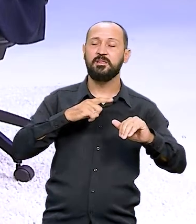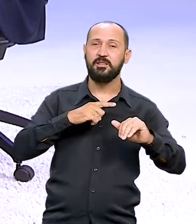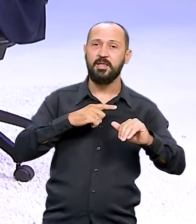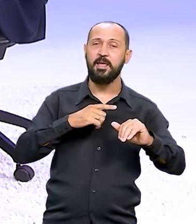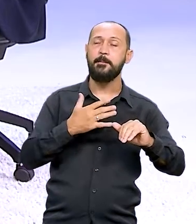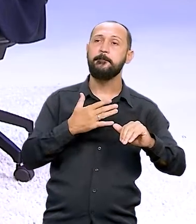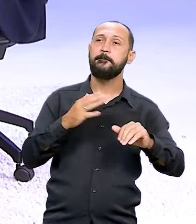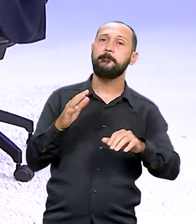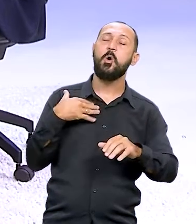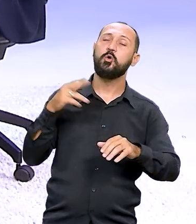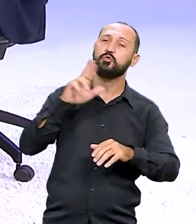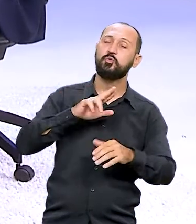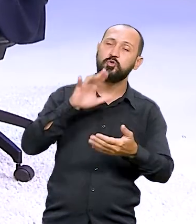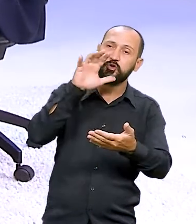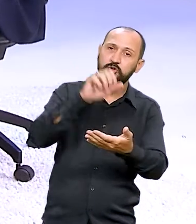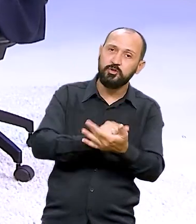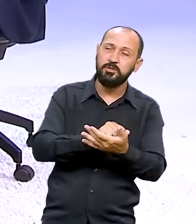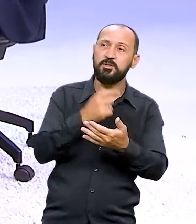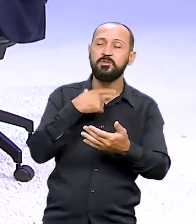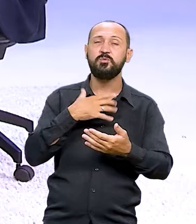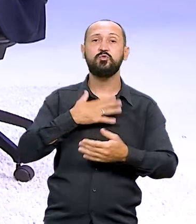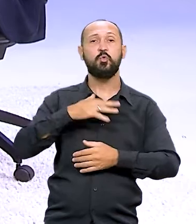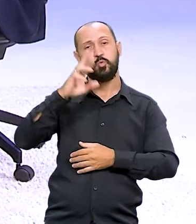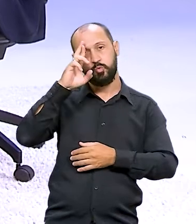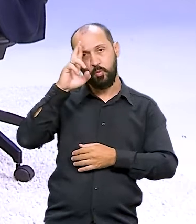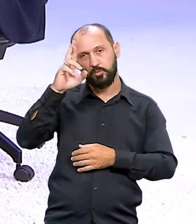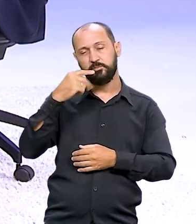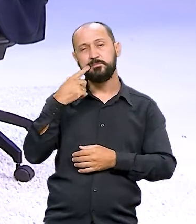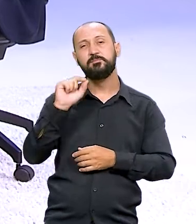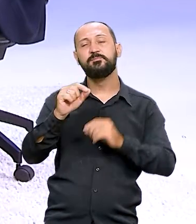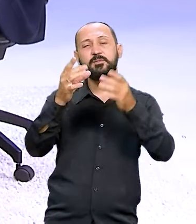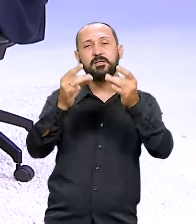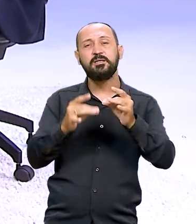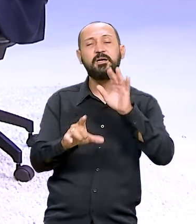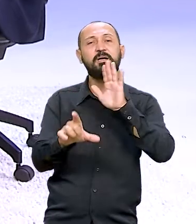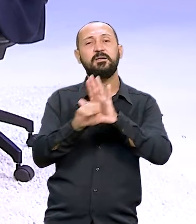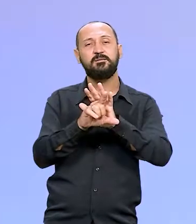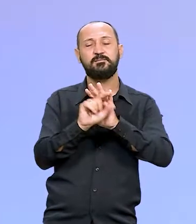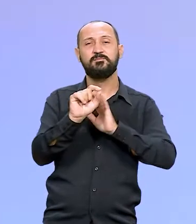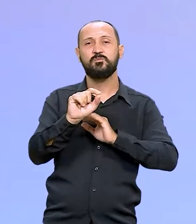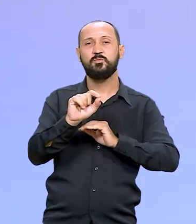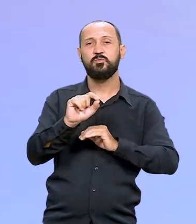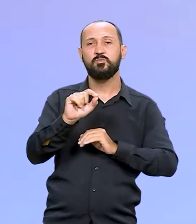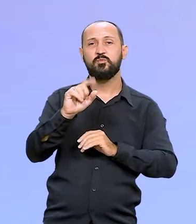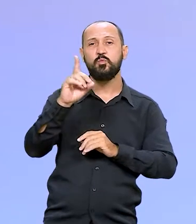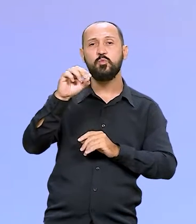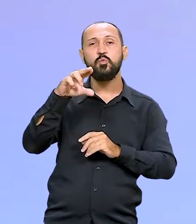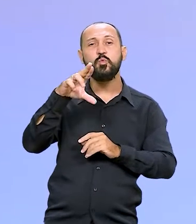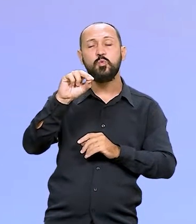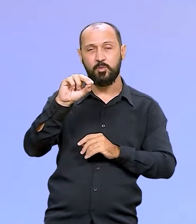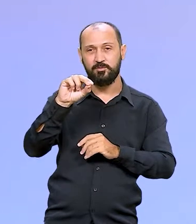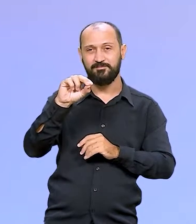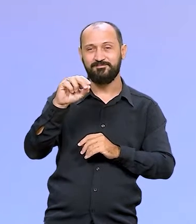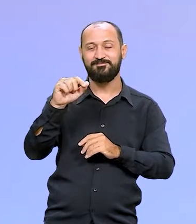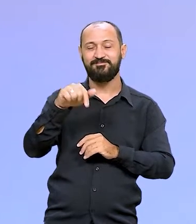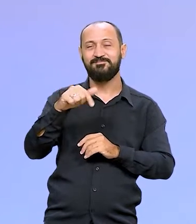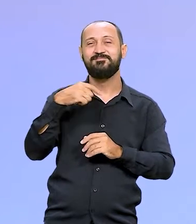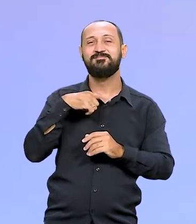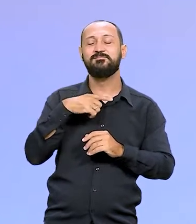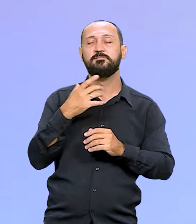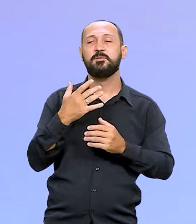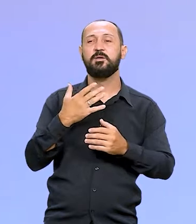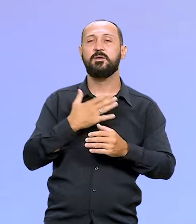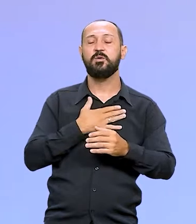e propriedade. Exatamente. E nesse caso até estranho, porque acontece, diante da peculiaridade da lei, o proprietário do imóvel, né, digamos assim,